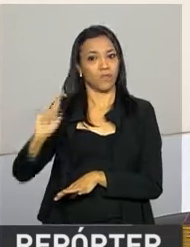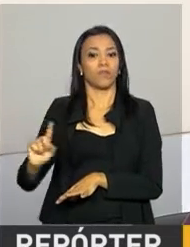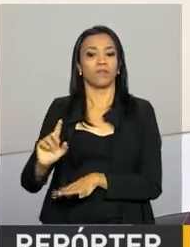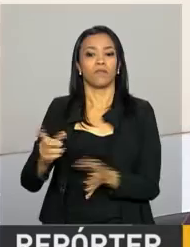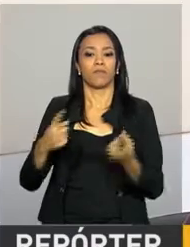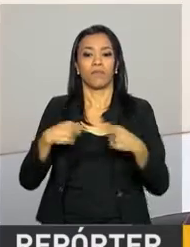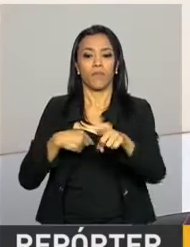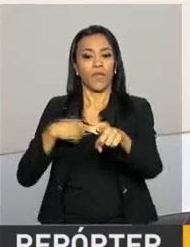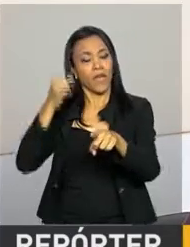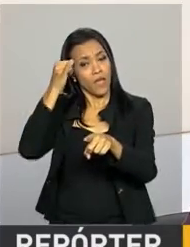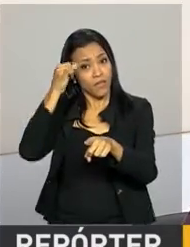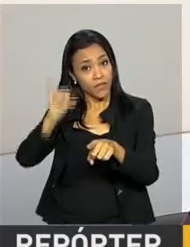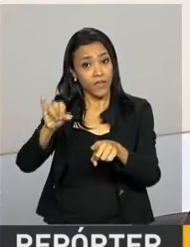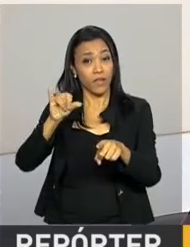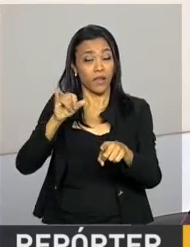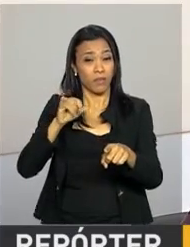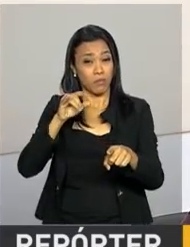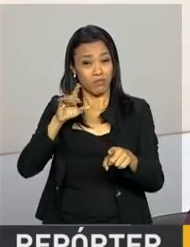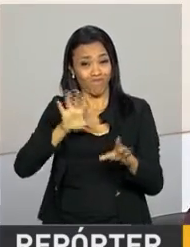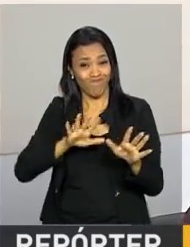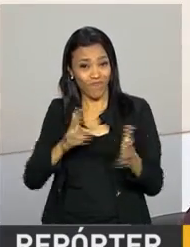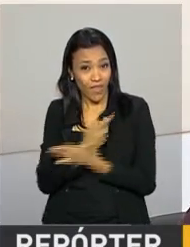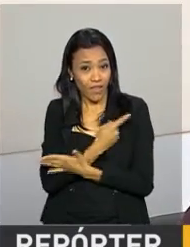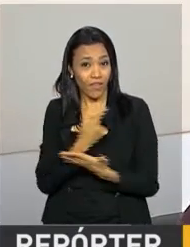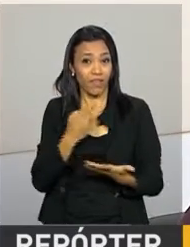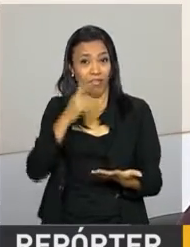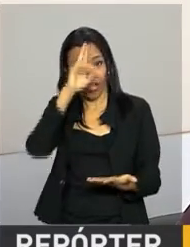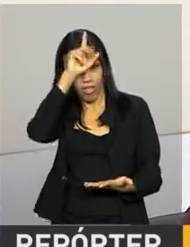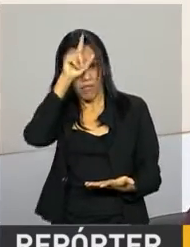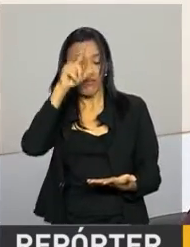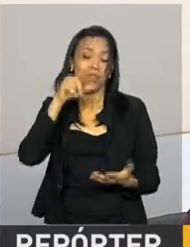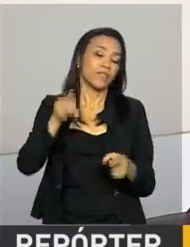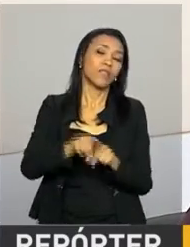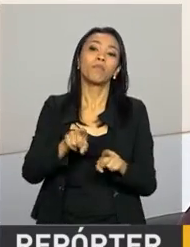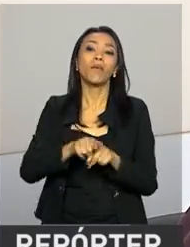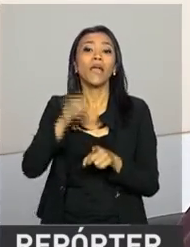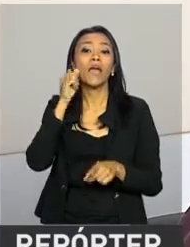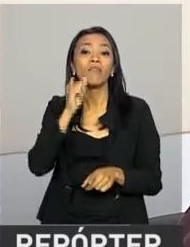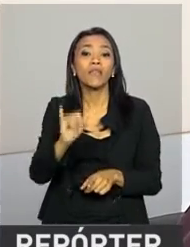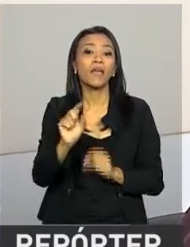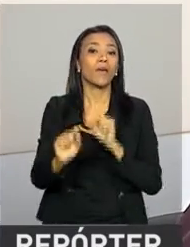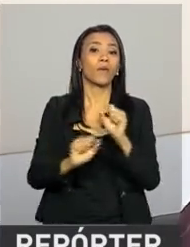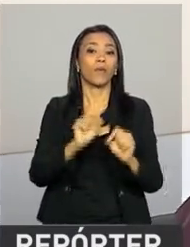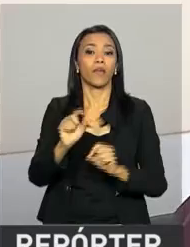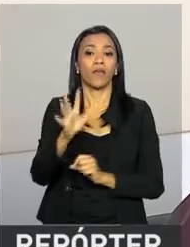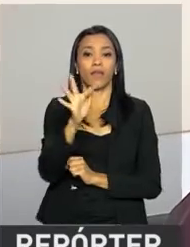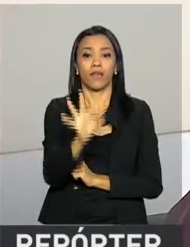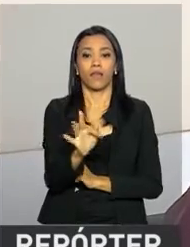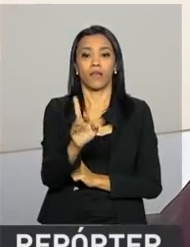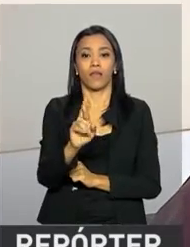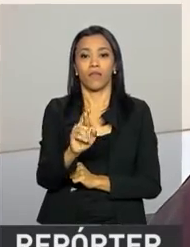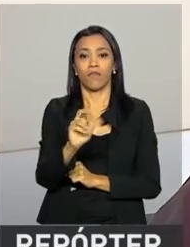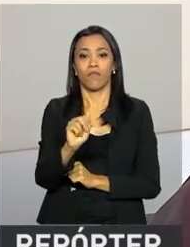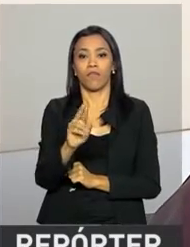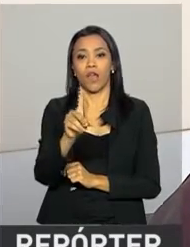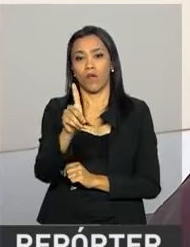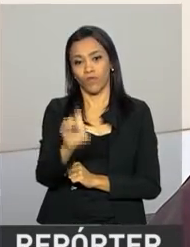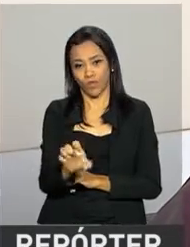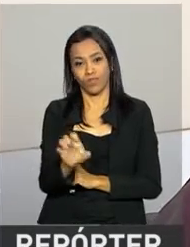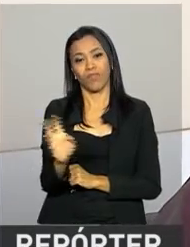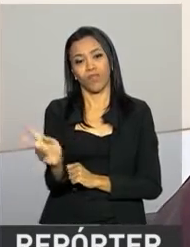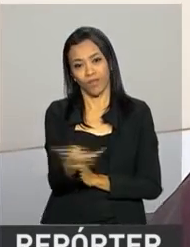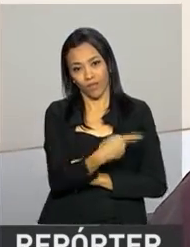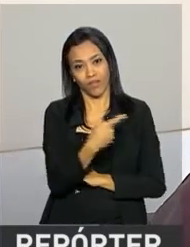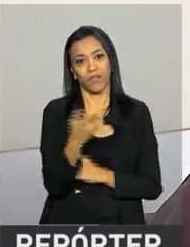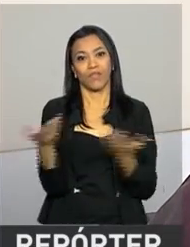cometer erros pessoais, e também evitar fraudes, que é uma realidade hoje, infelizmente, né? Então